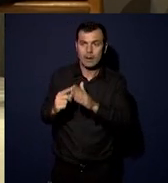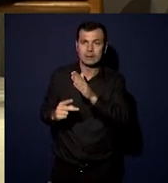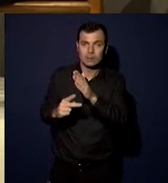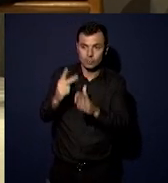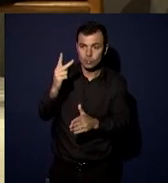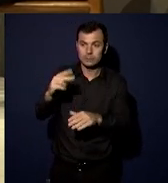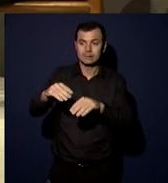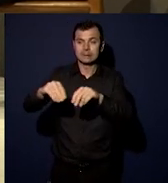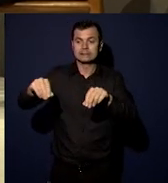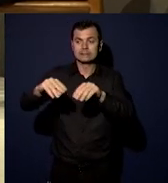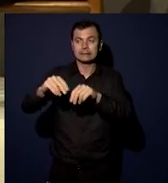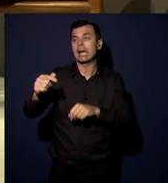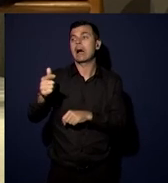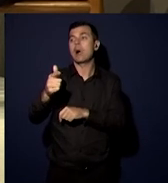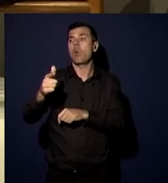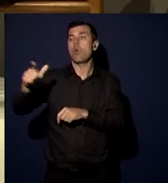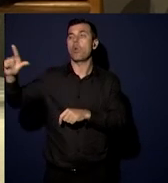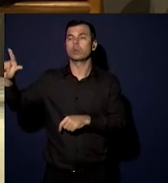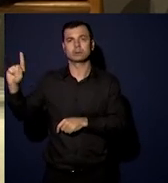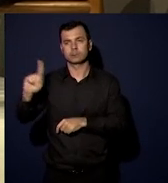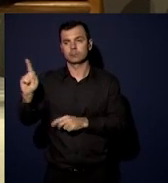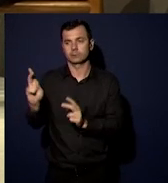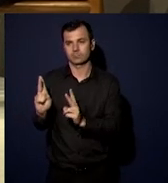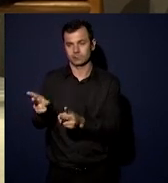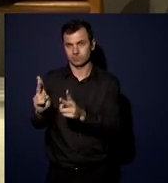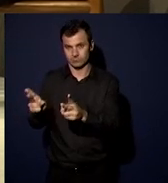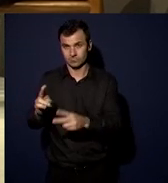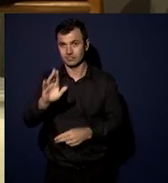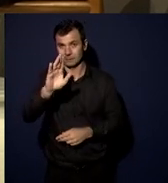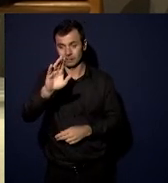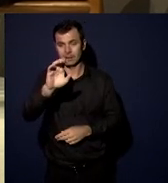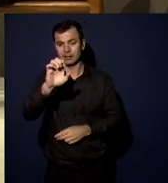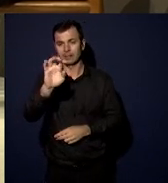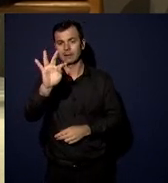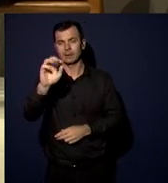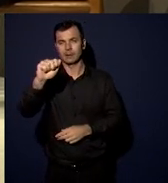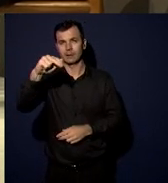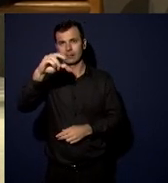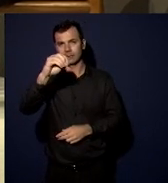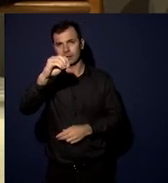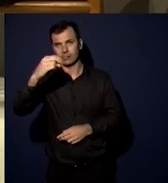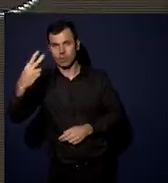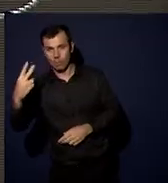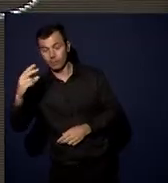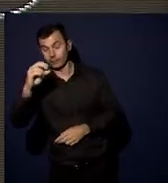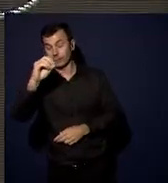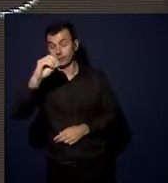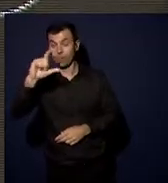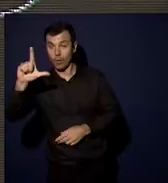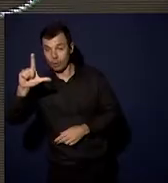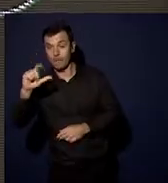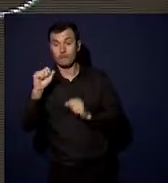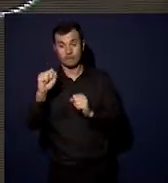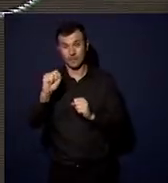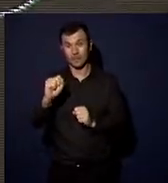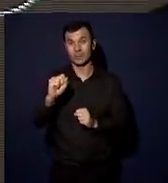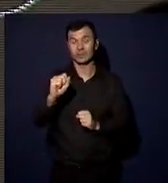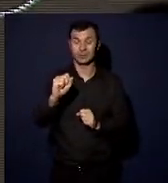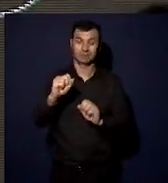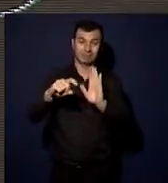adicional um etanol de segunda safra com absorção de CO2 é mais negativo ainda então você tem esses